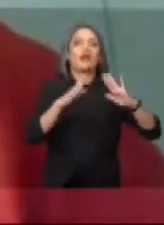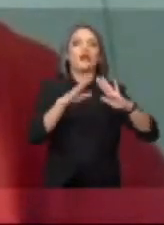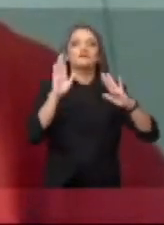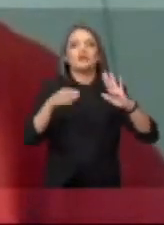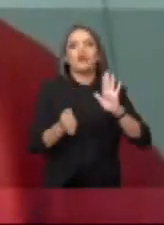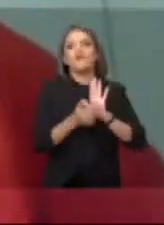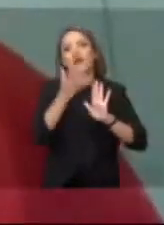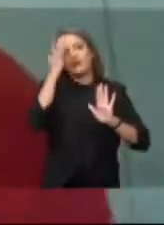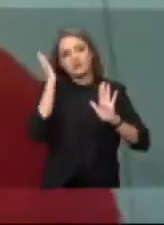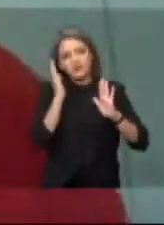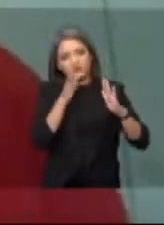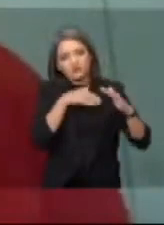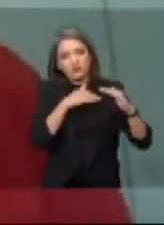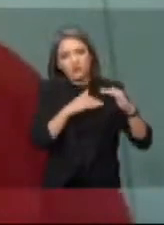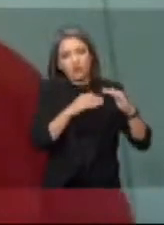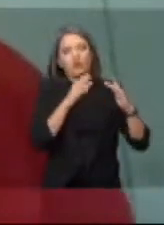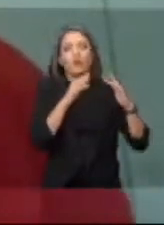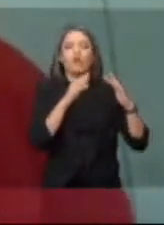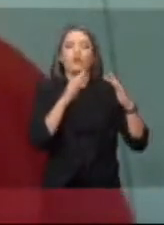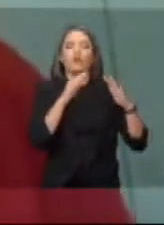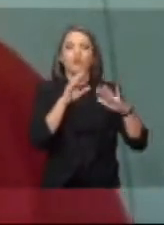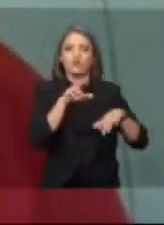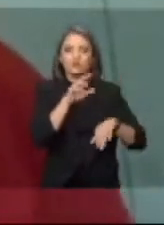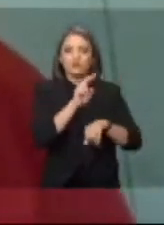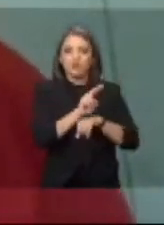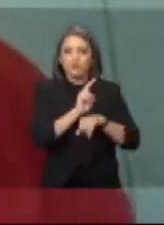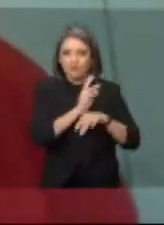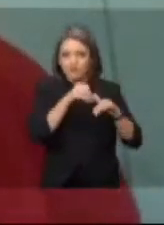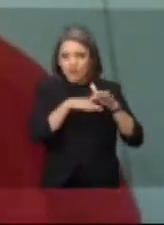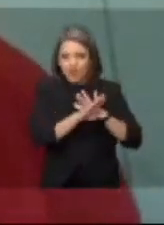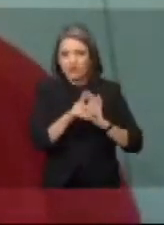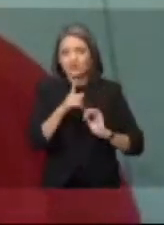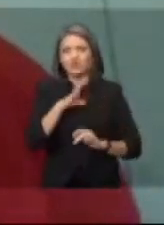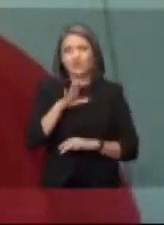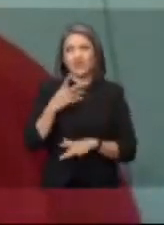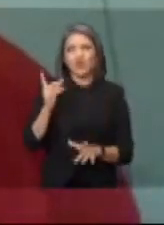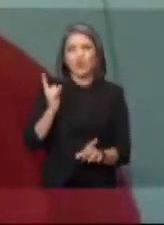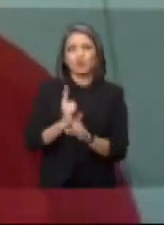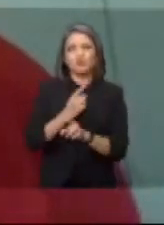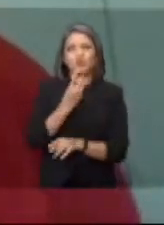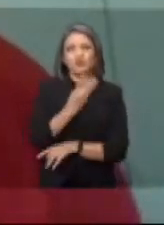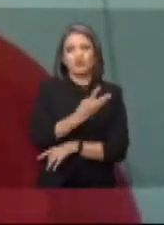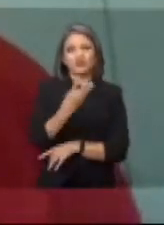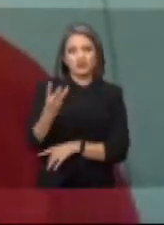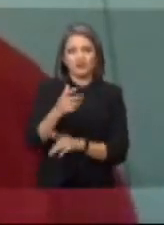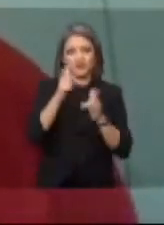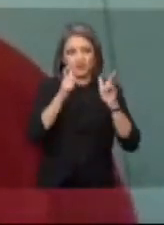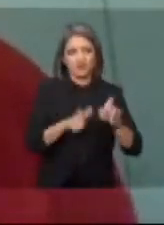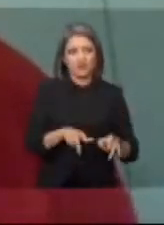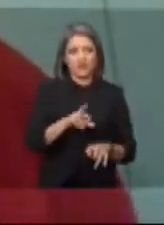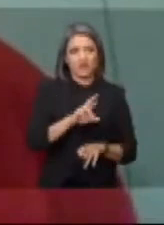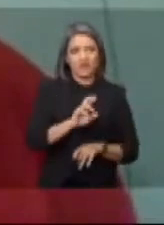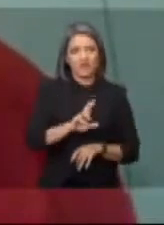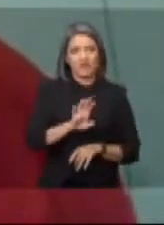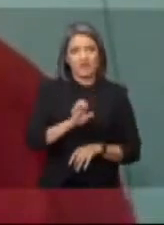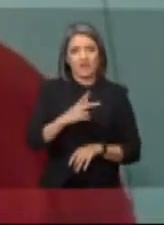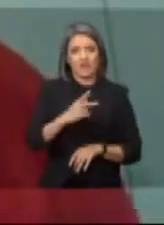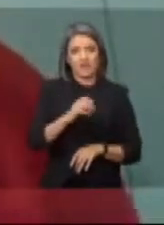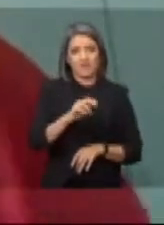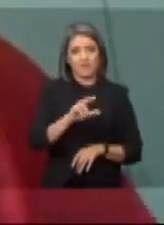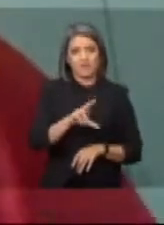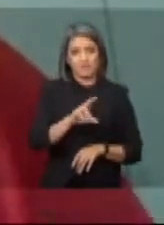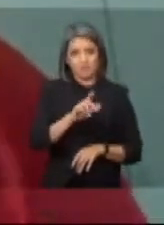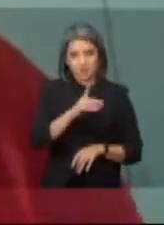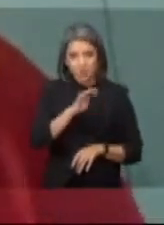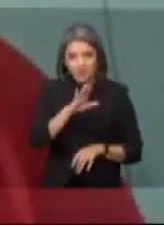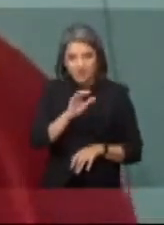já tendo essa política, nós só encontramos com 33 repúblicas para jovens instaladas no Brasil. E